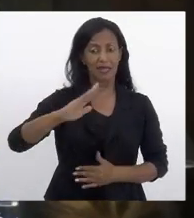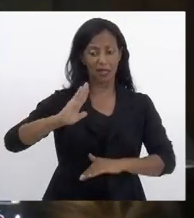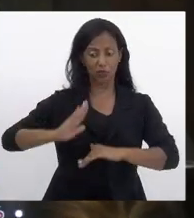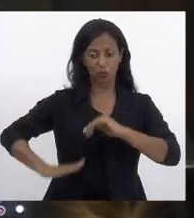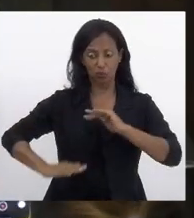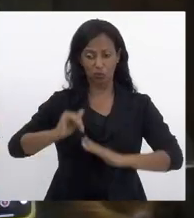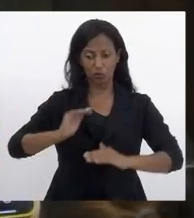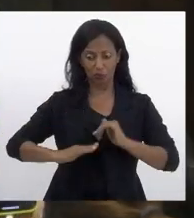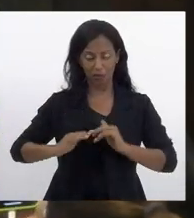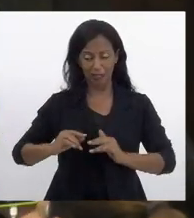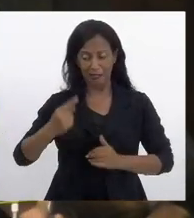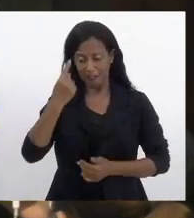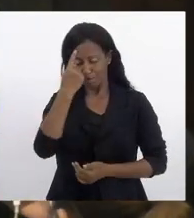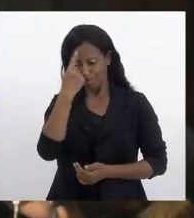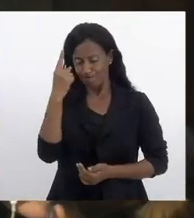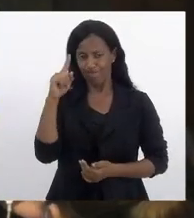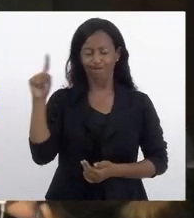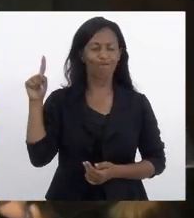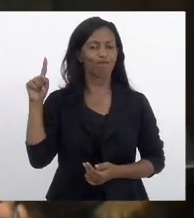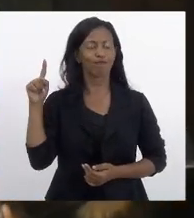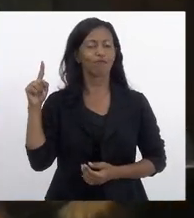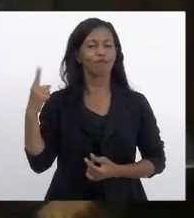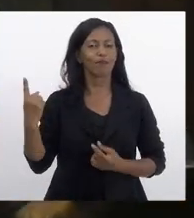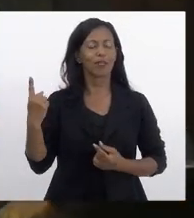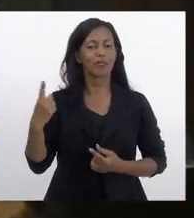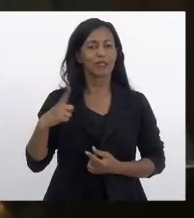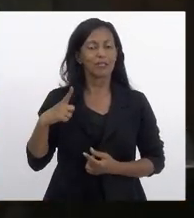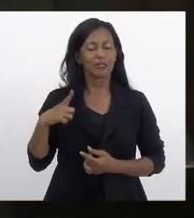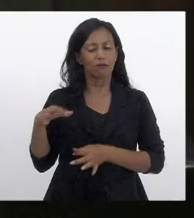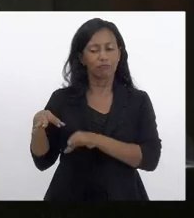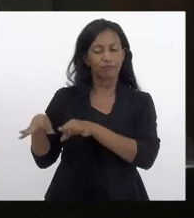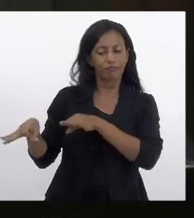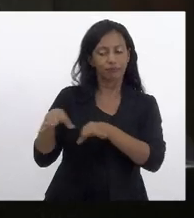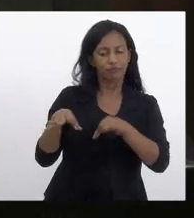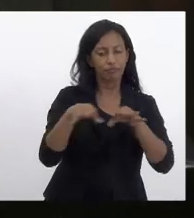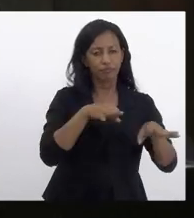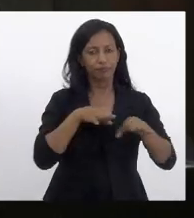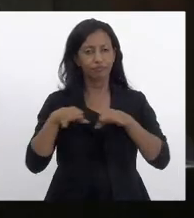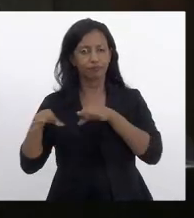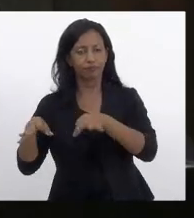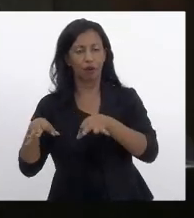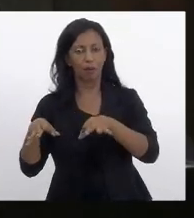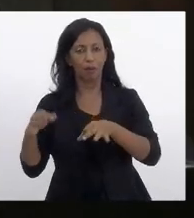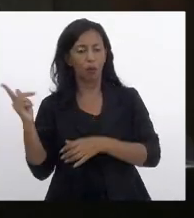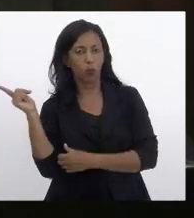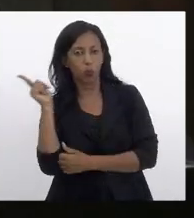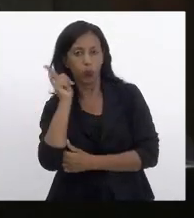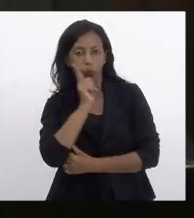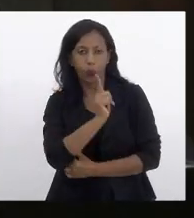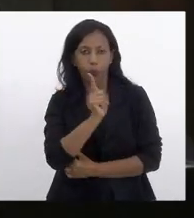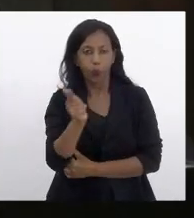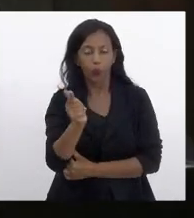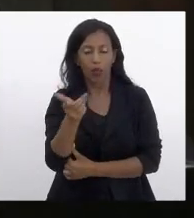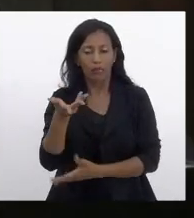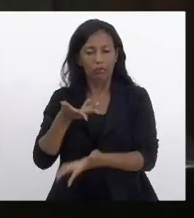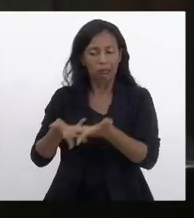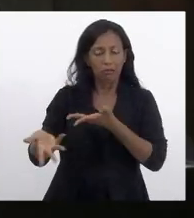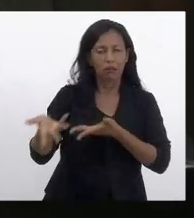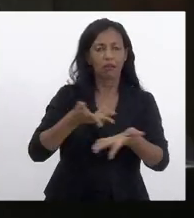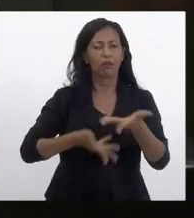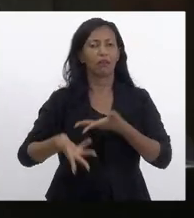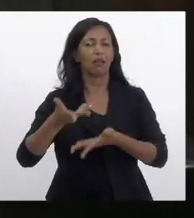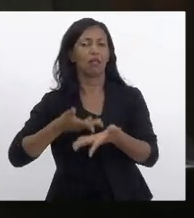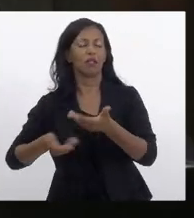tiveram que lançar mão, é claro, de dispositivos de hardwares para que pudessem interagir com os